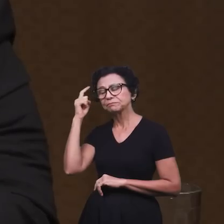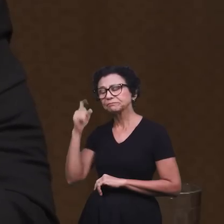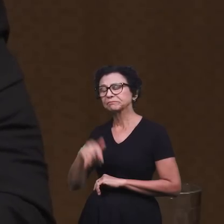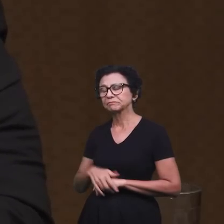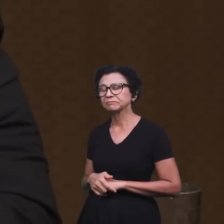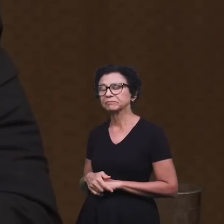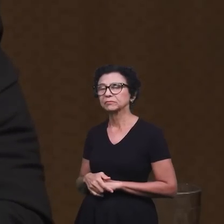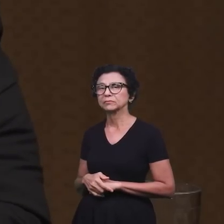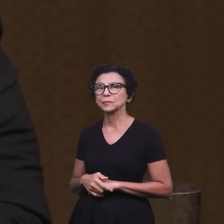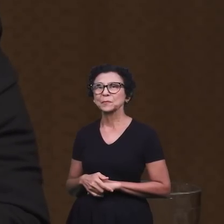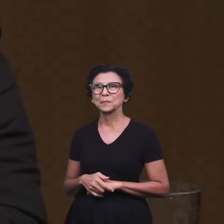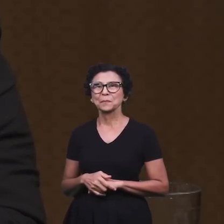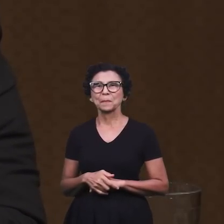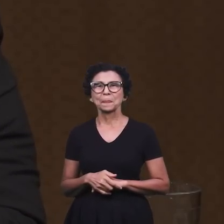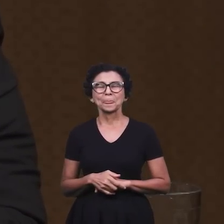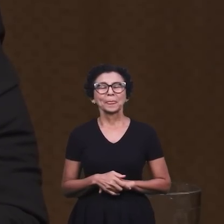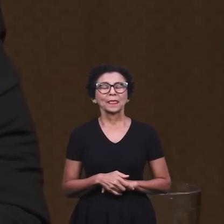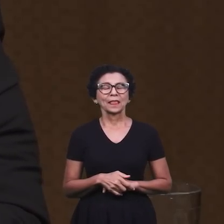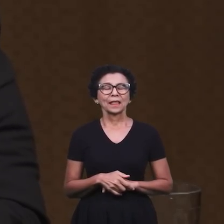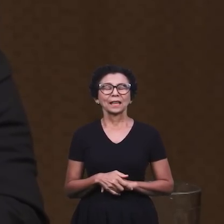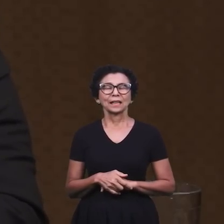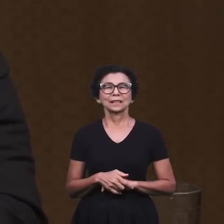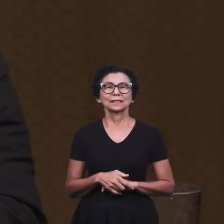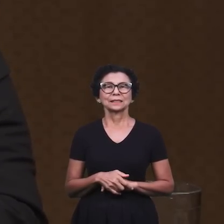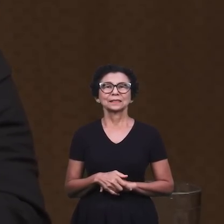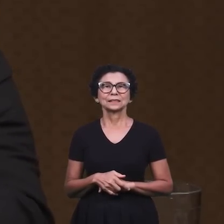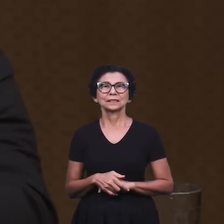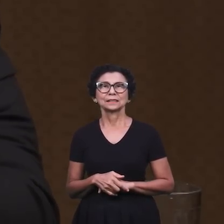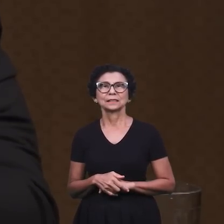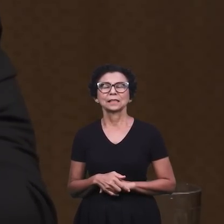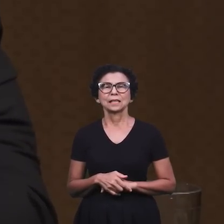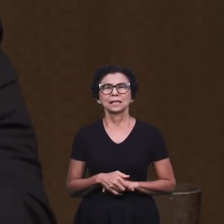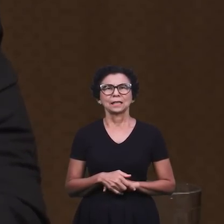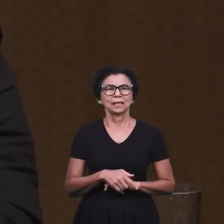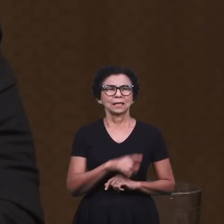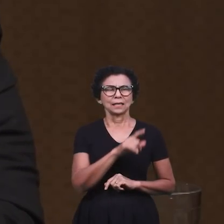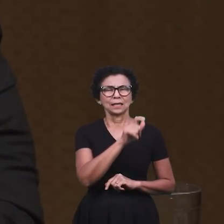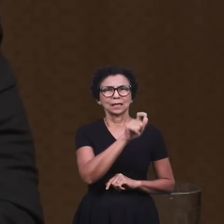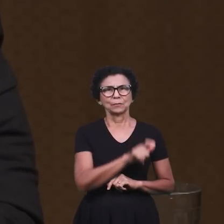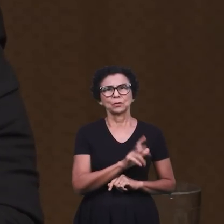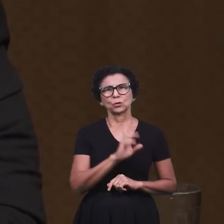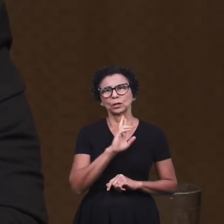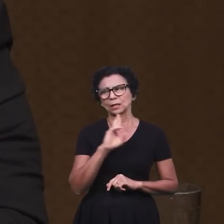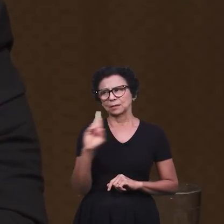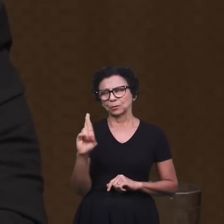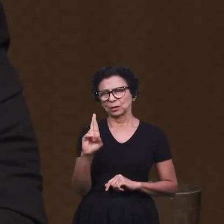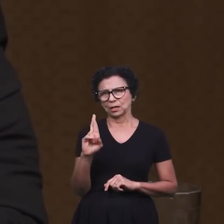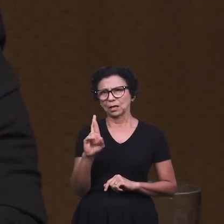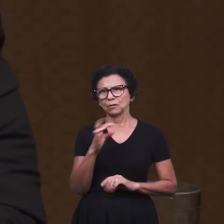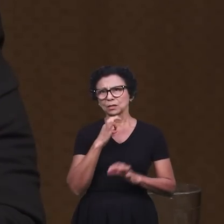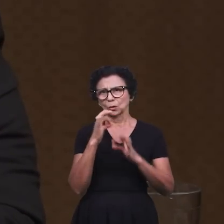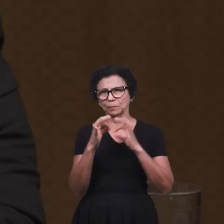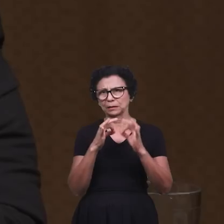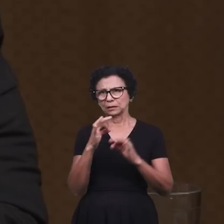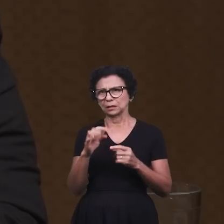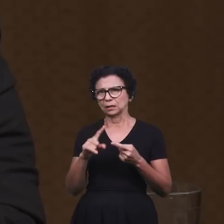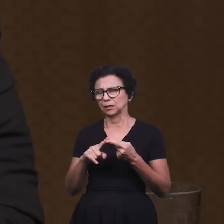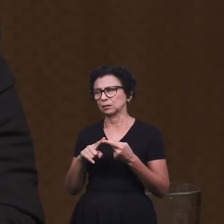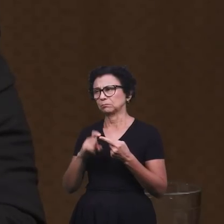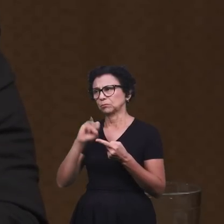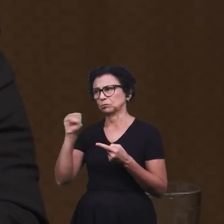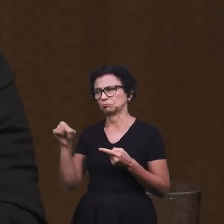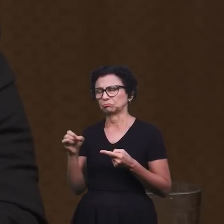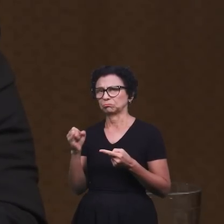acerca de Jesus, quem tinha a opinião de que Jesus era Elias, ou João Batista, ou Jeremias, não falou mal de